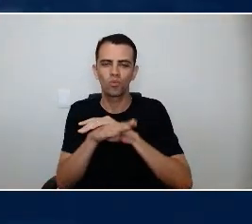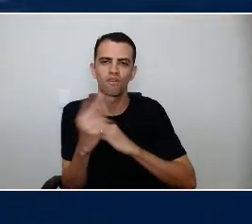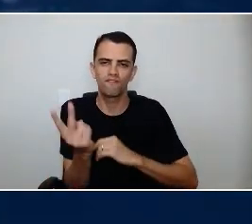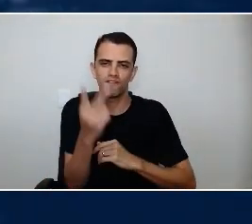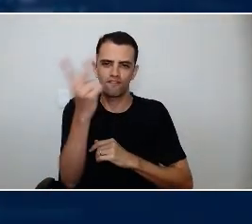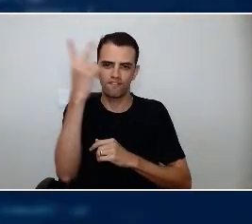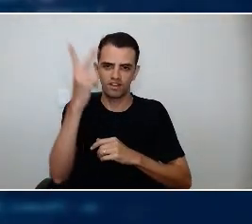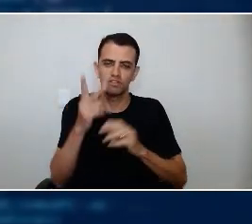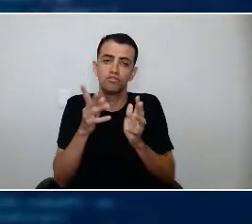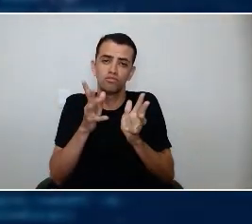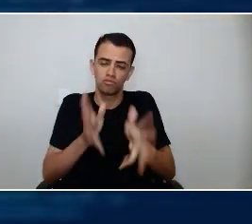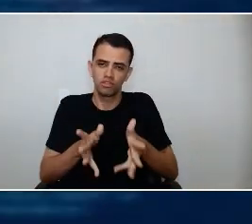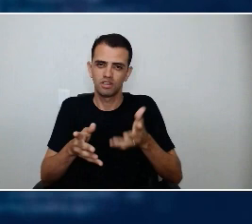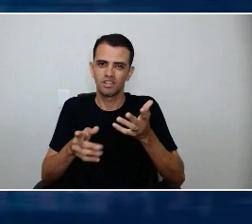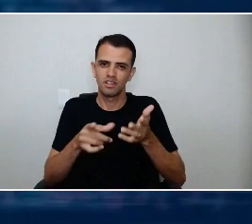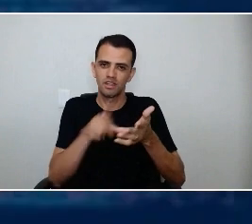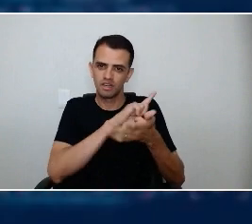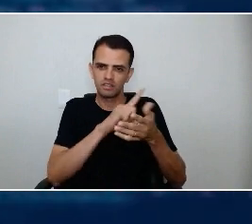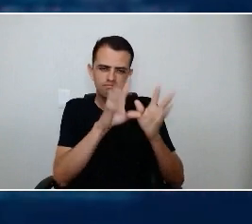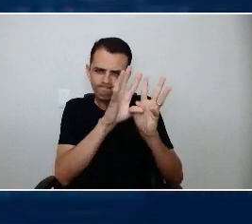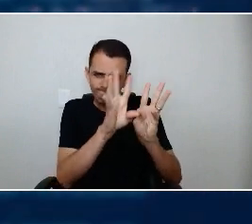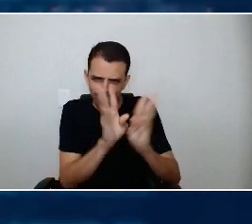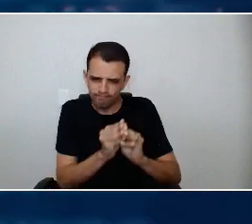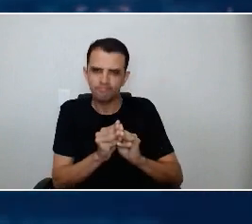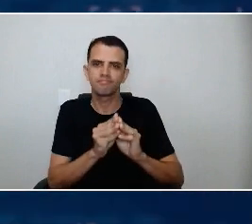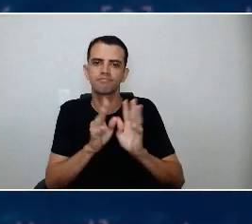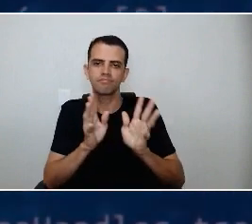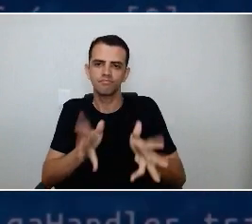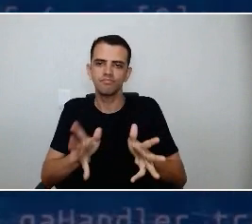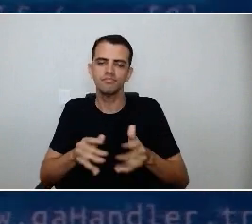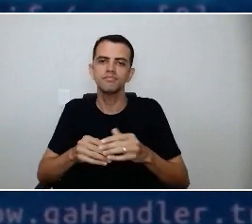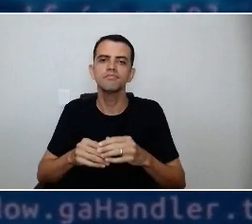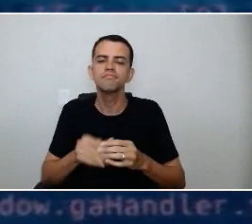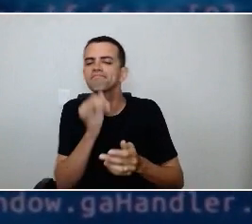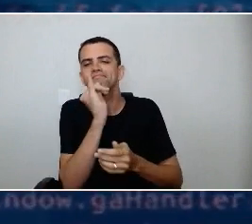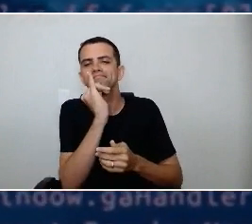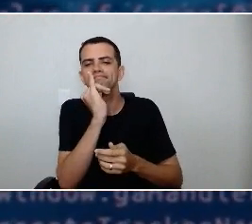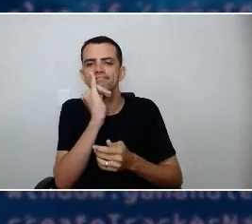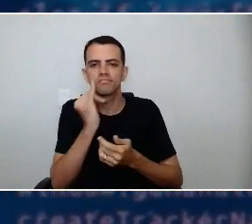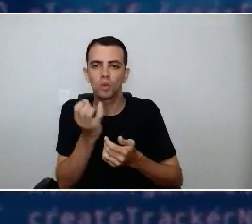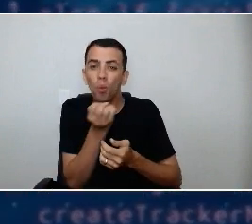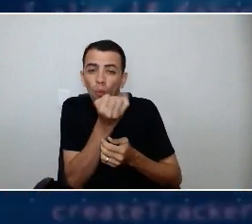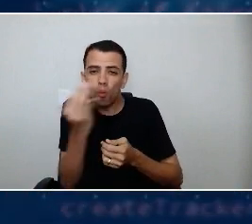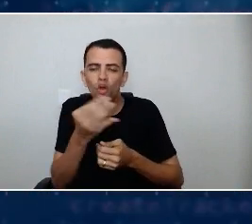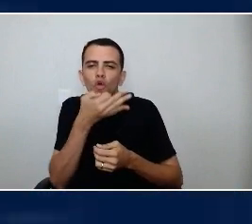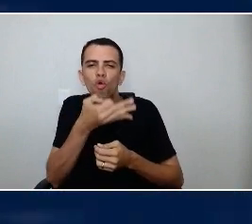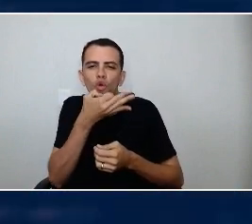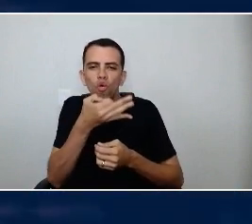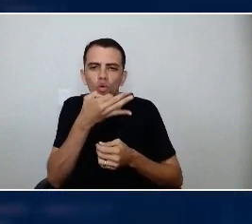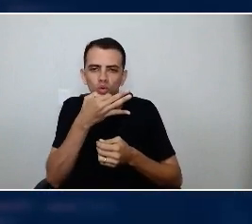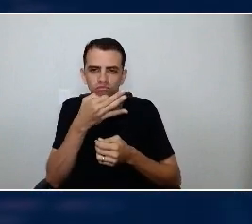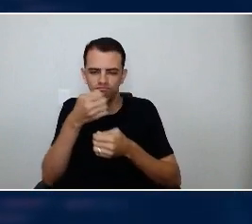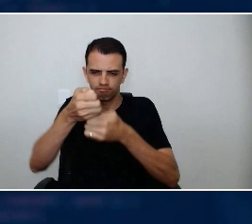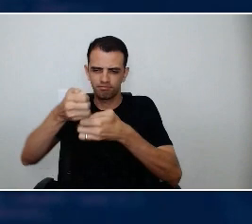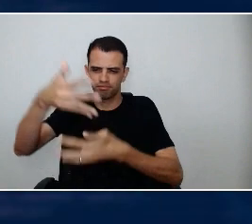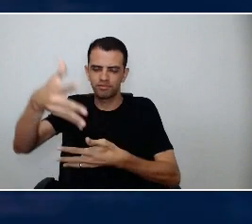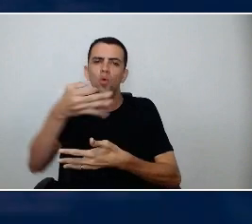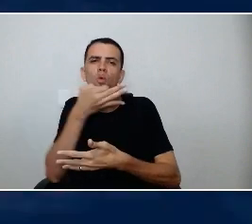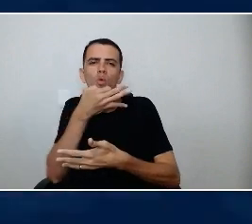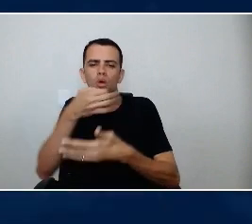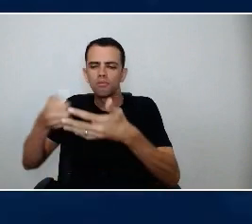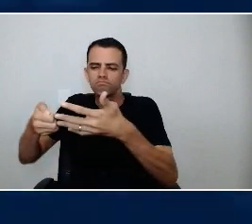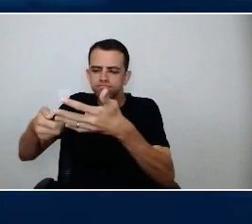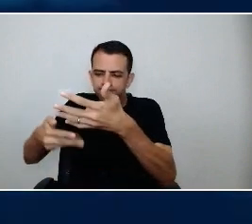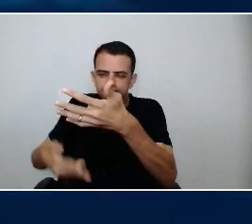já sumarizado por exemplo e quantidade de comentários num artigo por exemplo você fez um post lá no seu